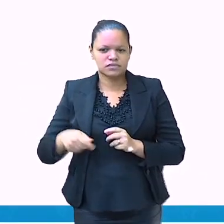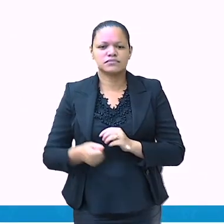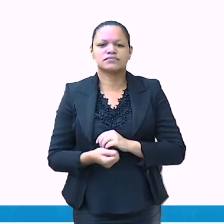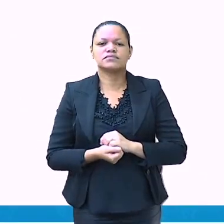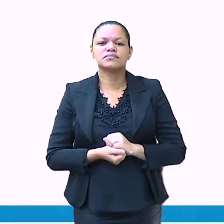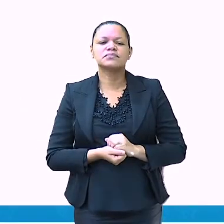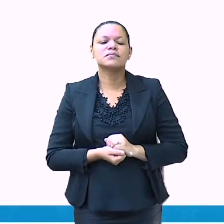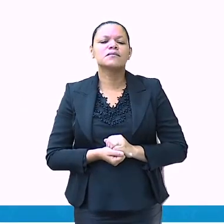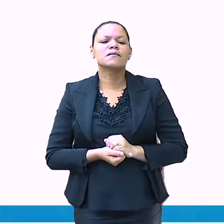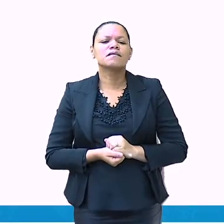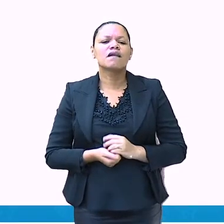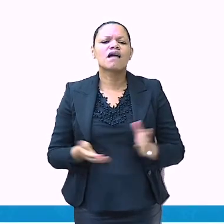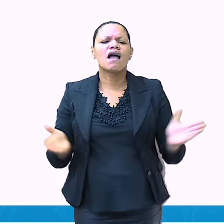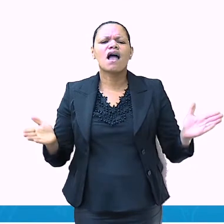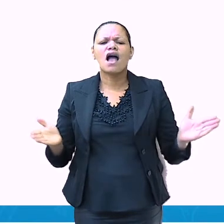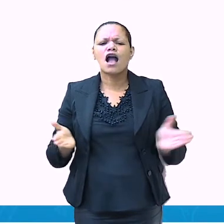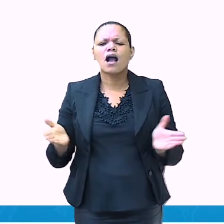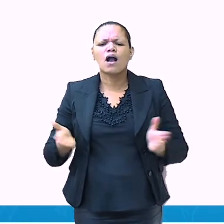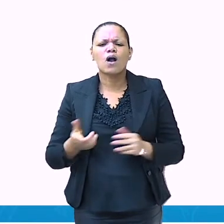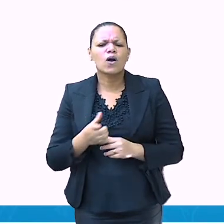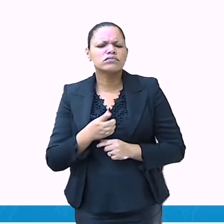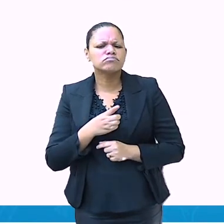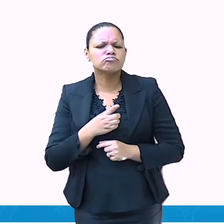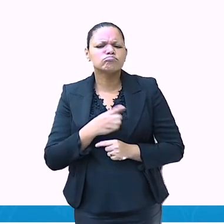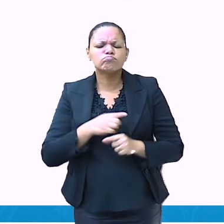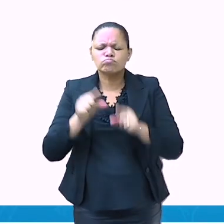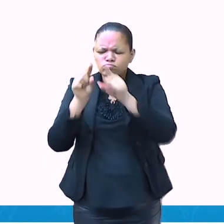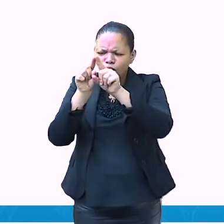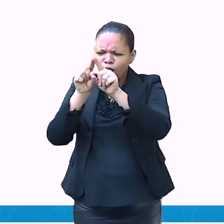When sentence is the negative form,